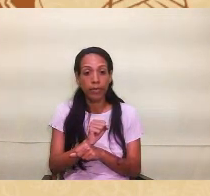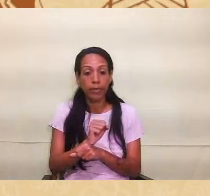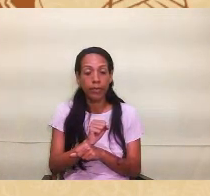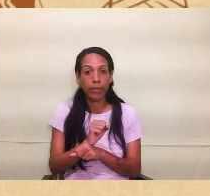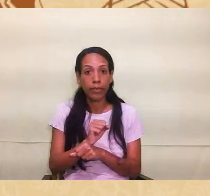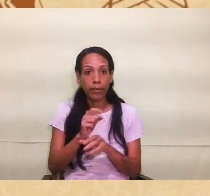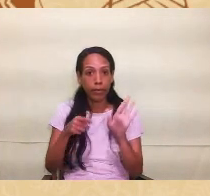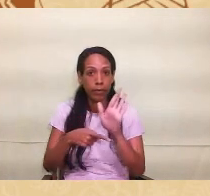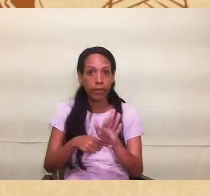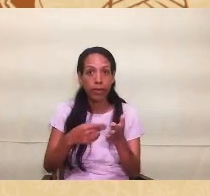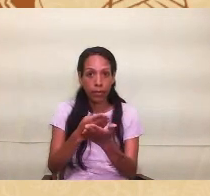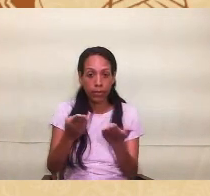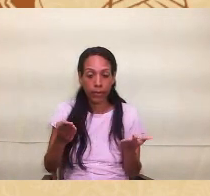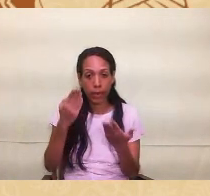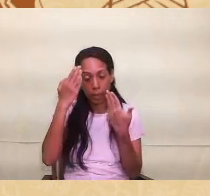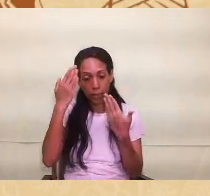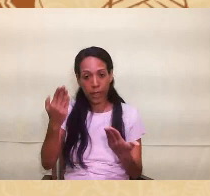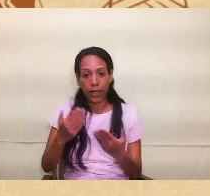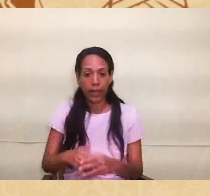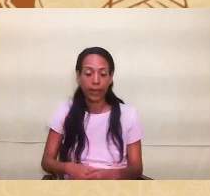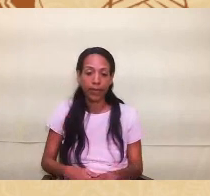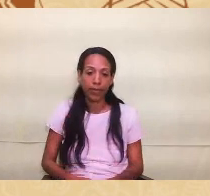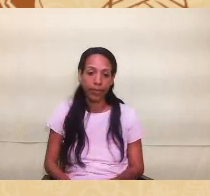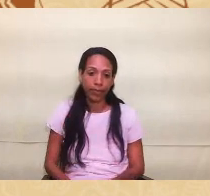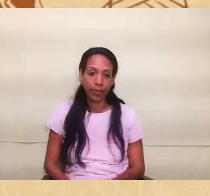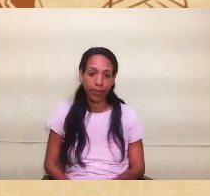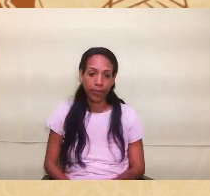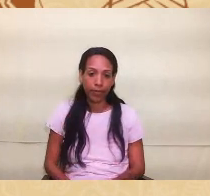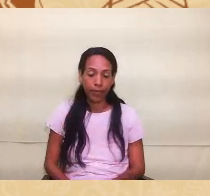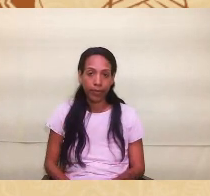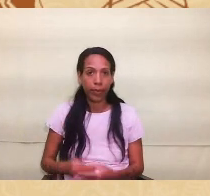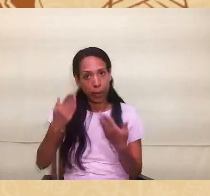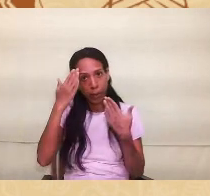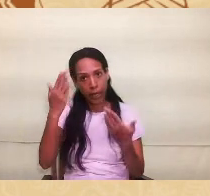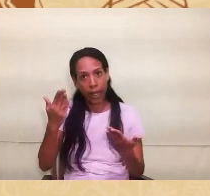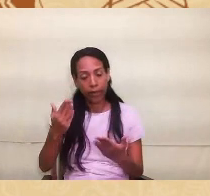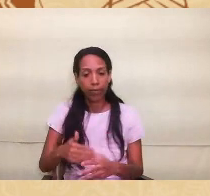auxiliado de alguma coisa. Obrigado, viu, gente? Obrigado pela atenção.